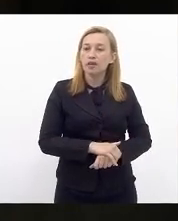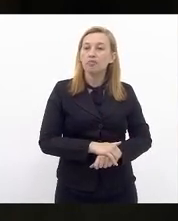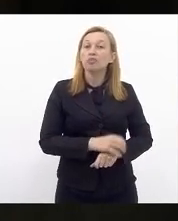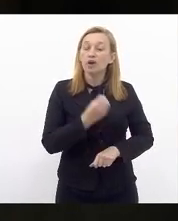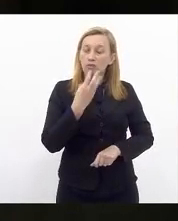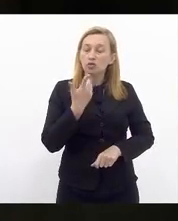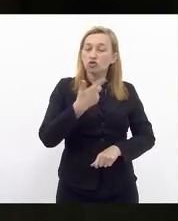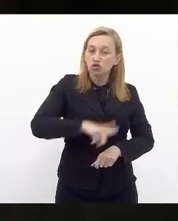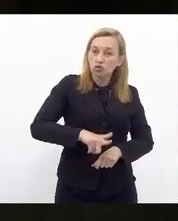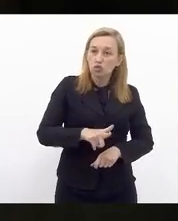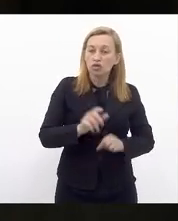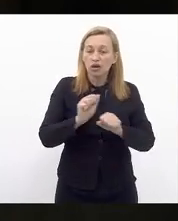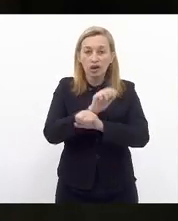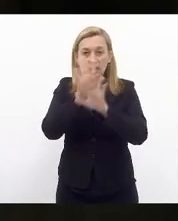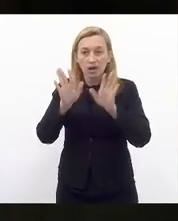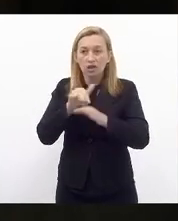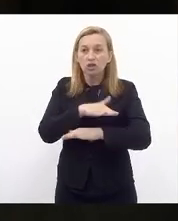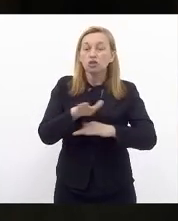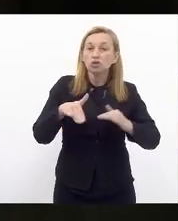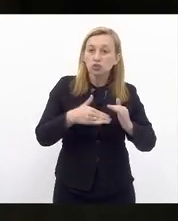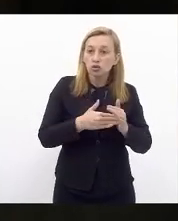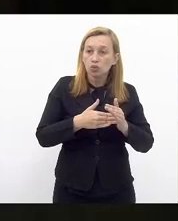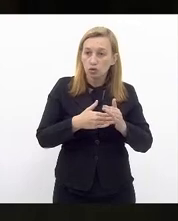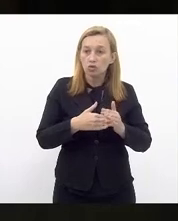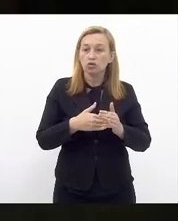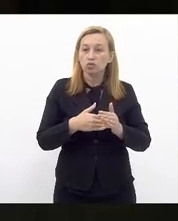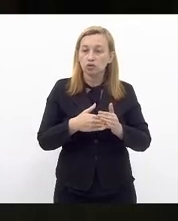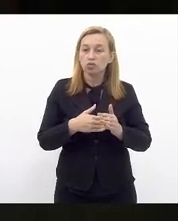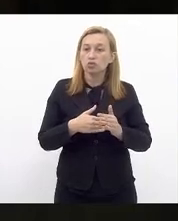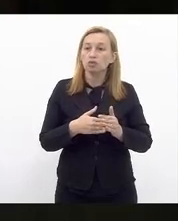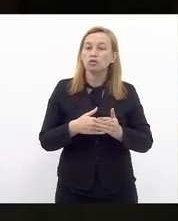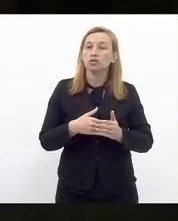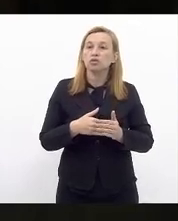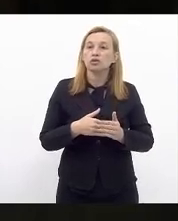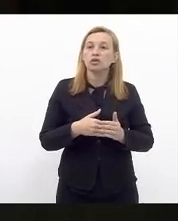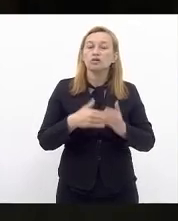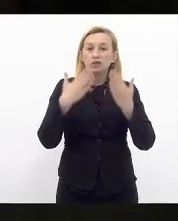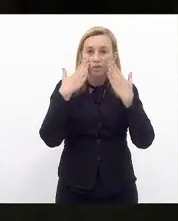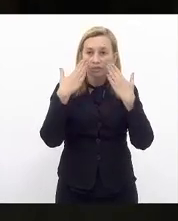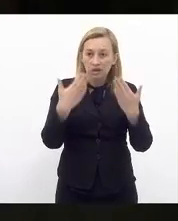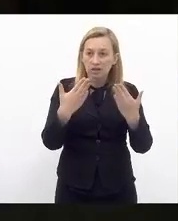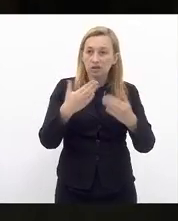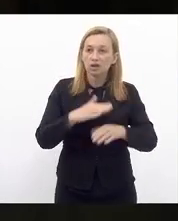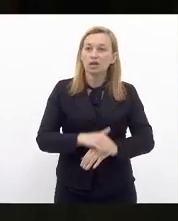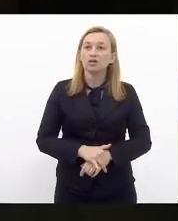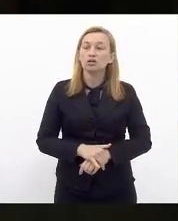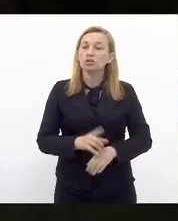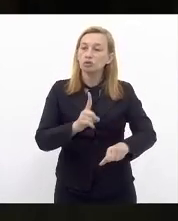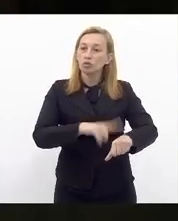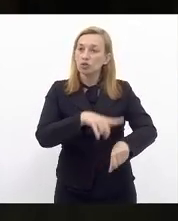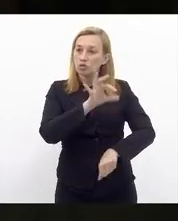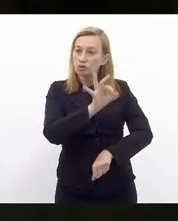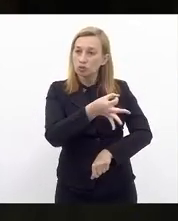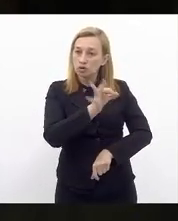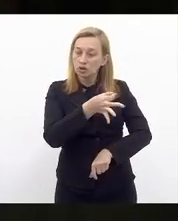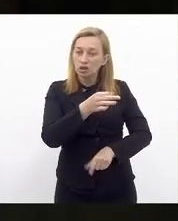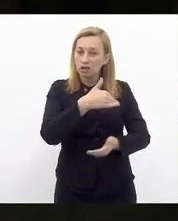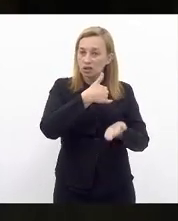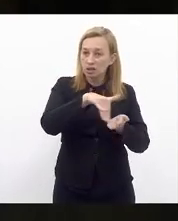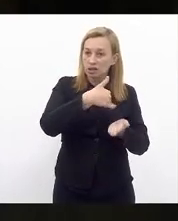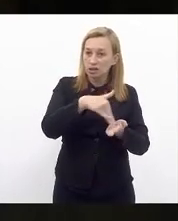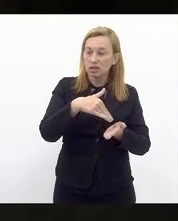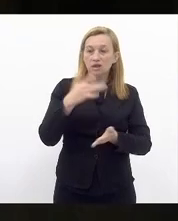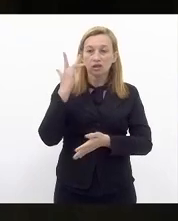é bom mais uma vez ficar claro que todos esses exceções vão ser apresentadas no momento oportuno a